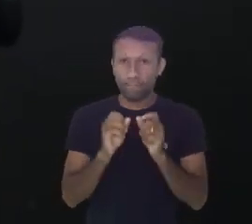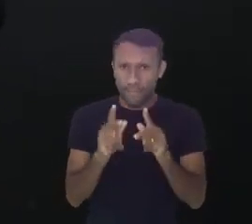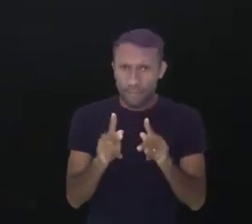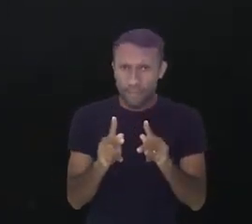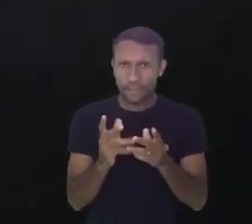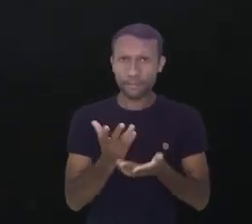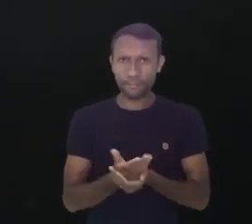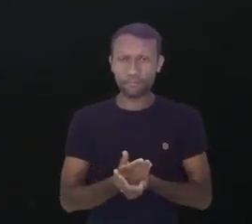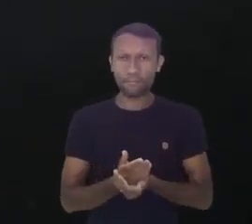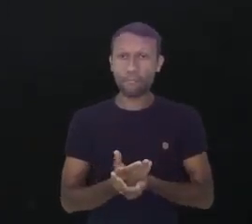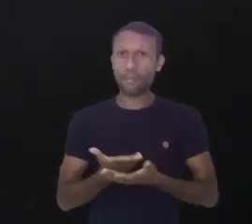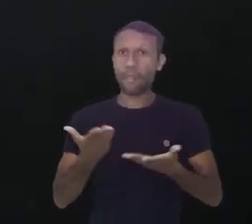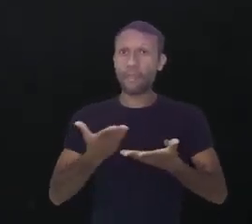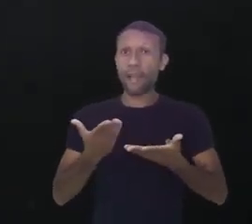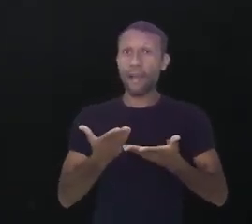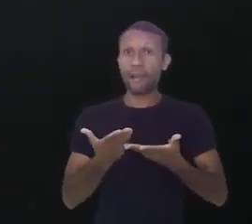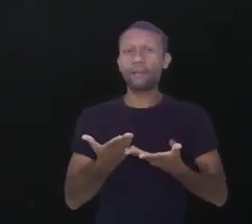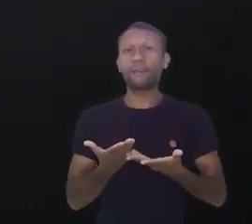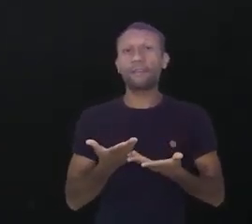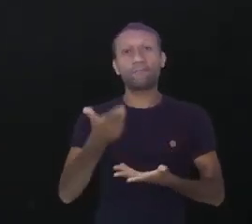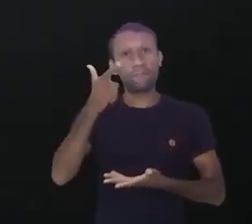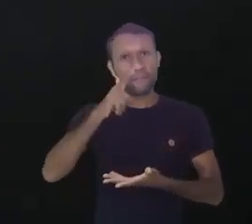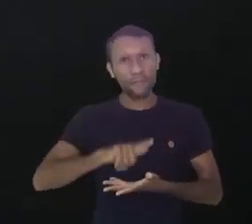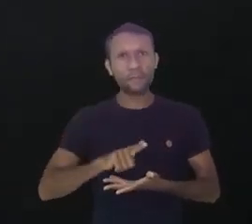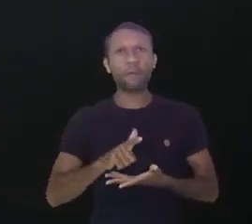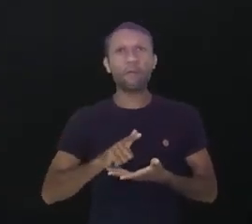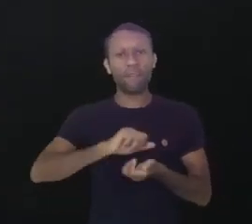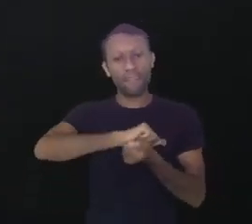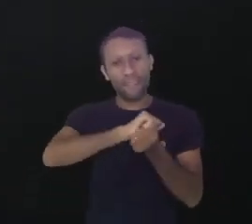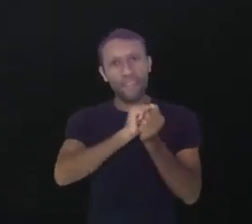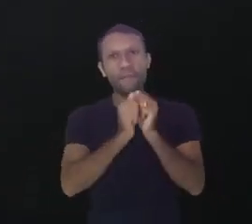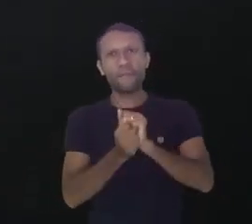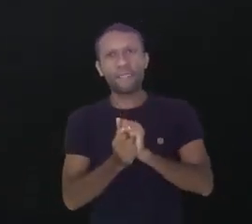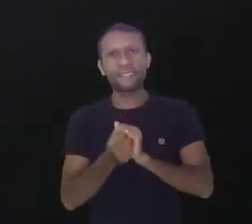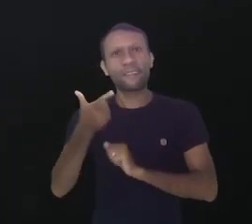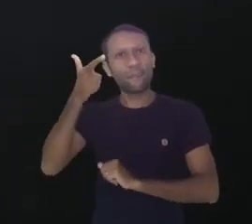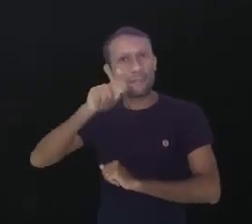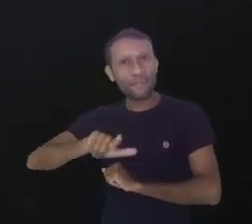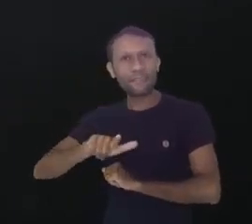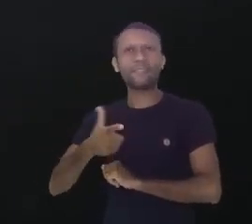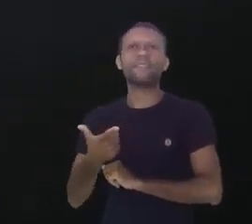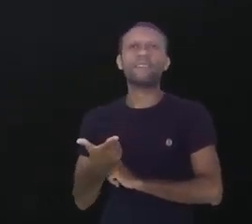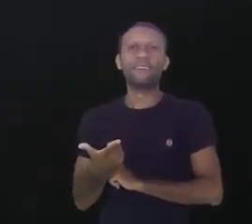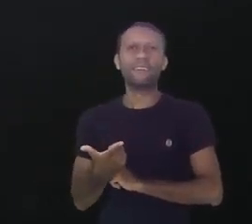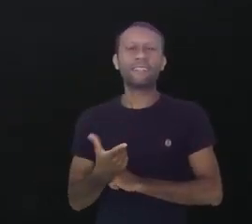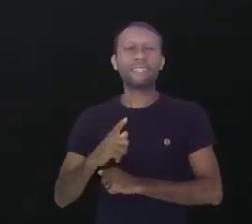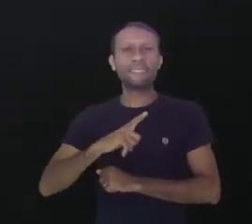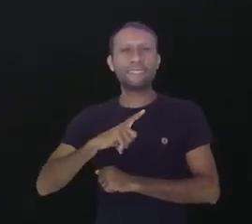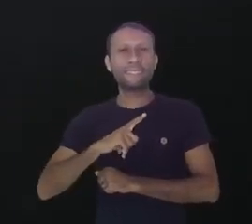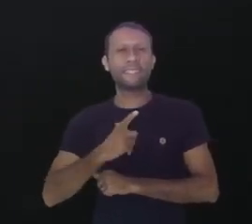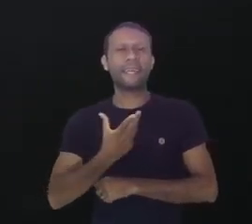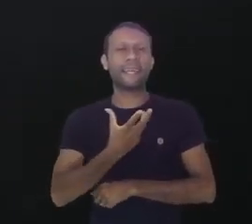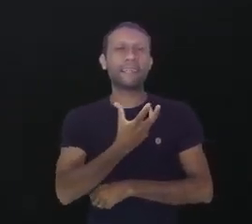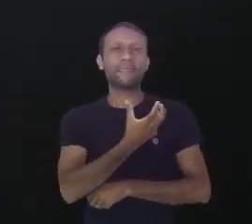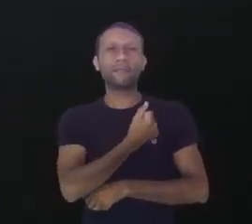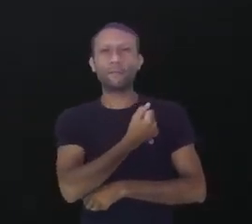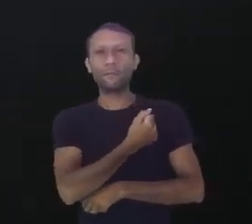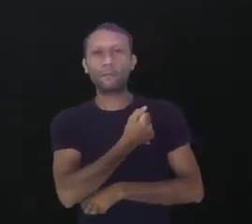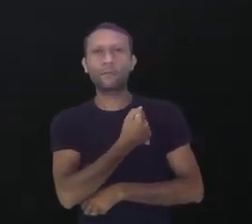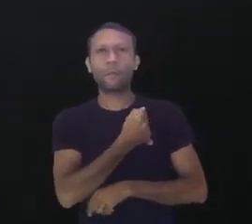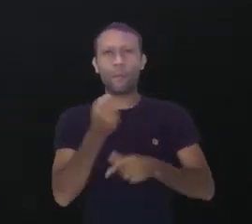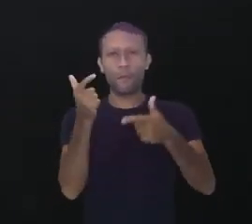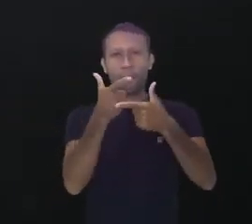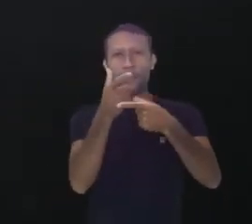Legal? Vamos então aqui à segunda parte, que é agora fazer o contrário. Como assim? Eu tenho um número em forma